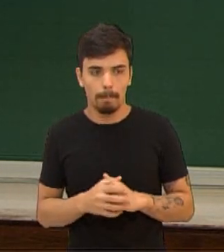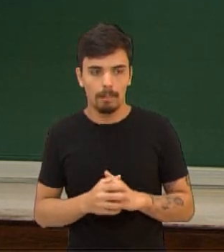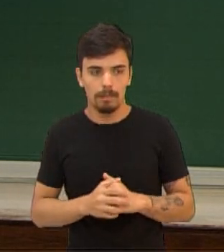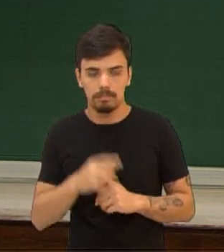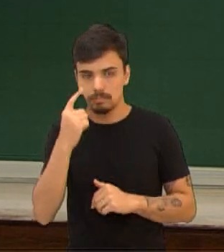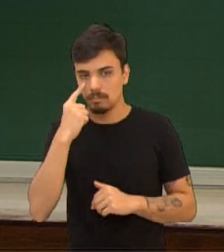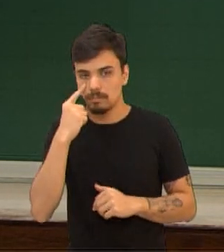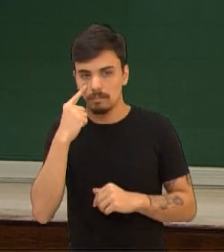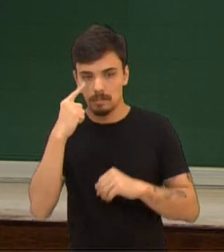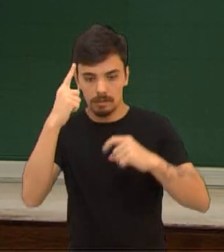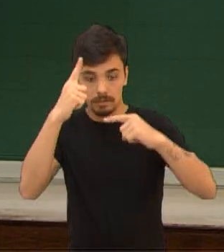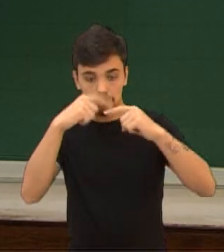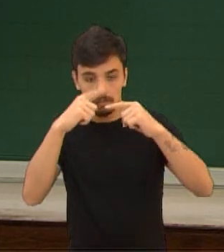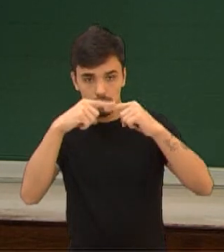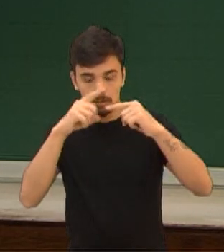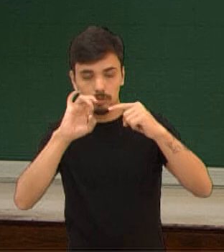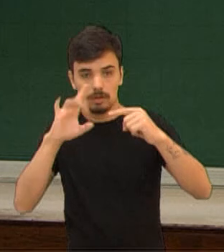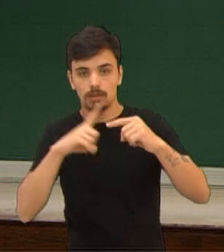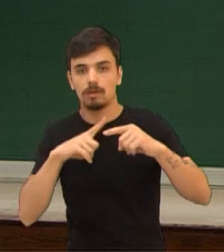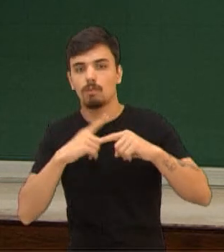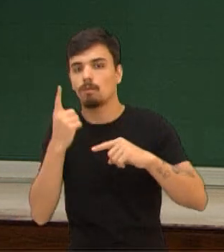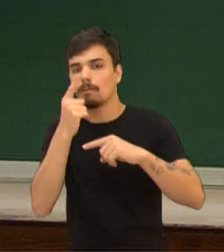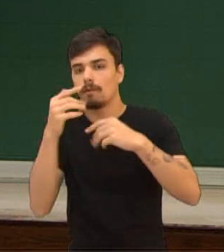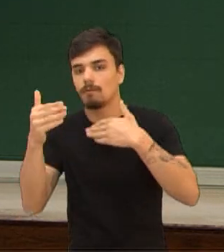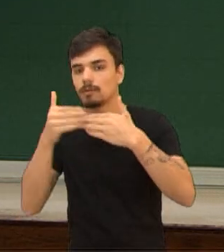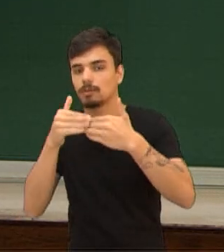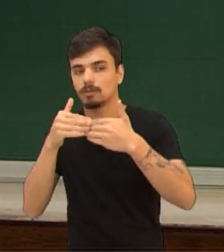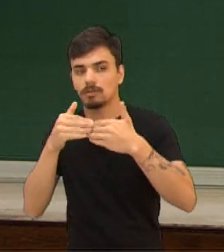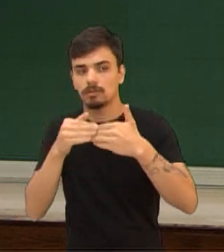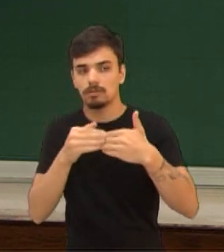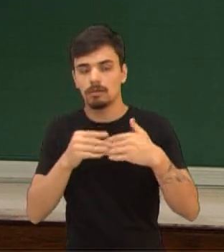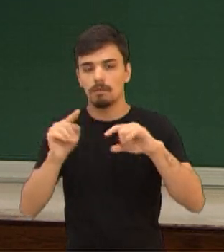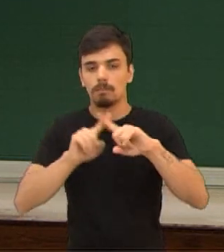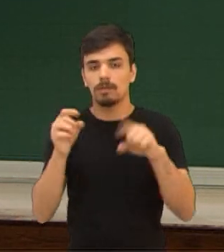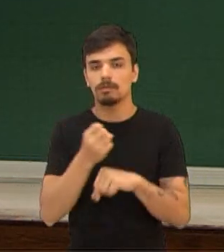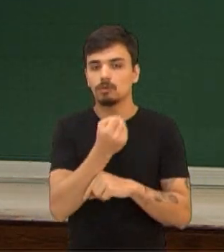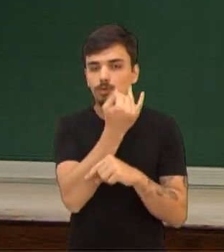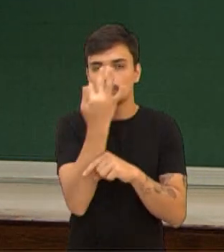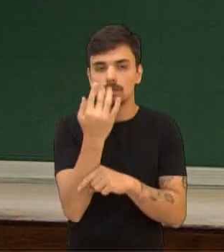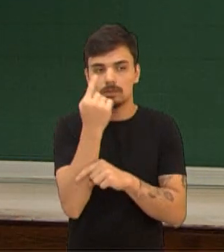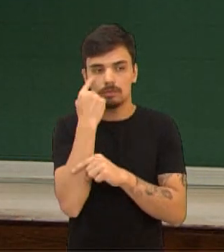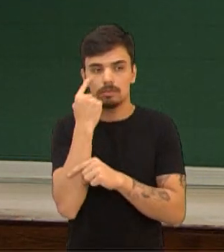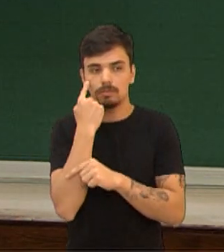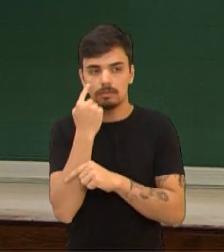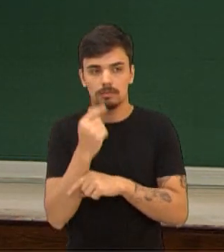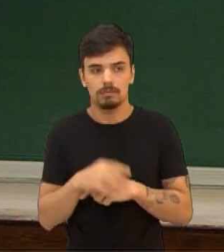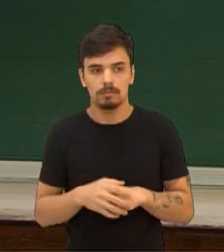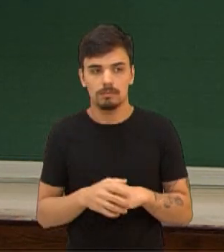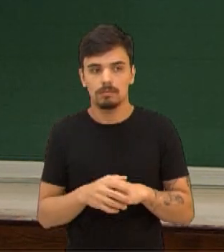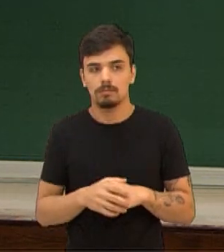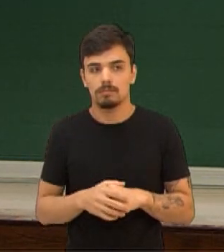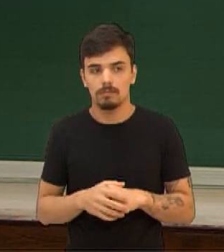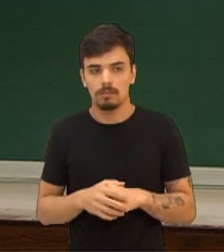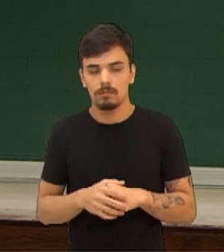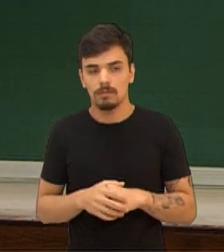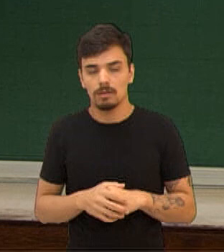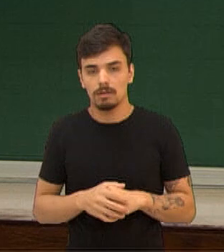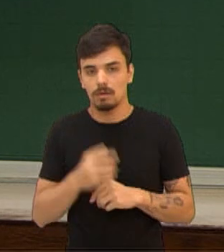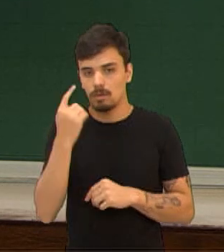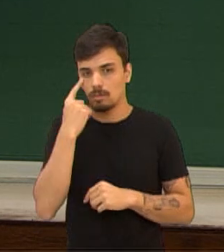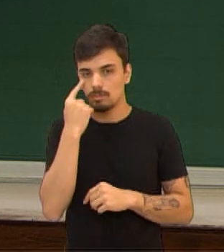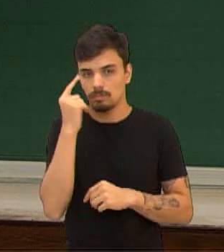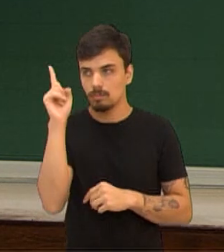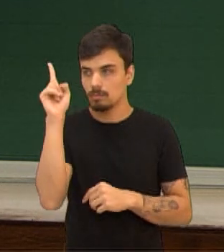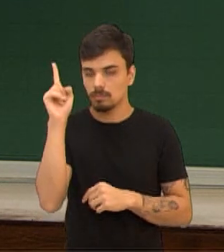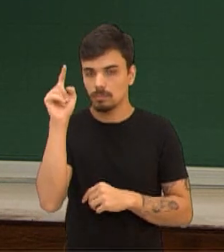área fechada, uma malha só. Mas tem quantos pares de pontos? Um par, 2